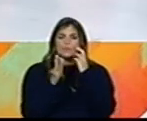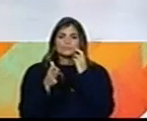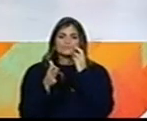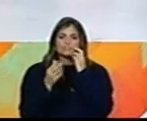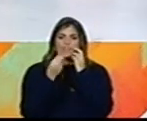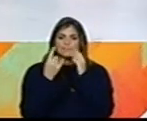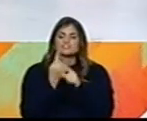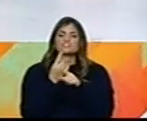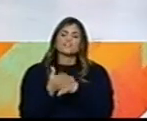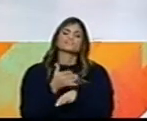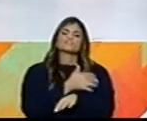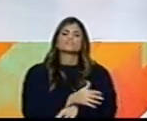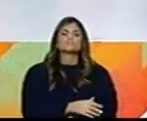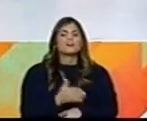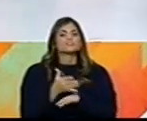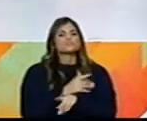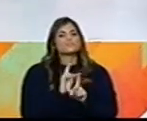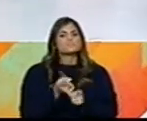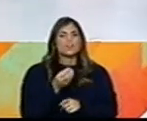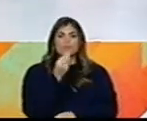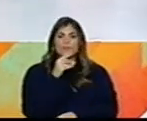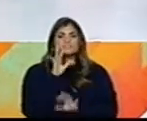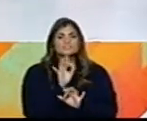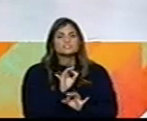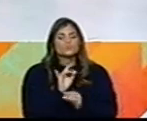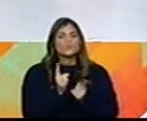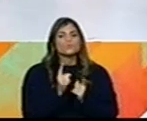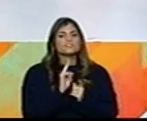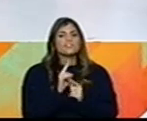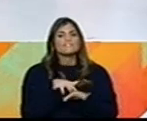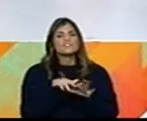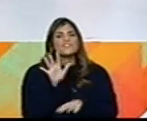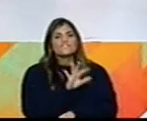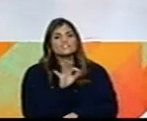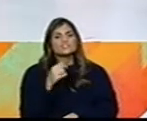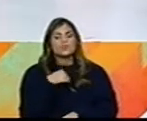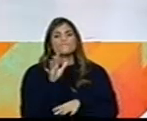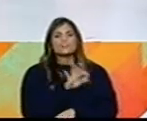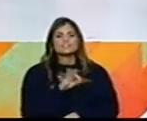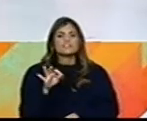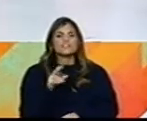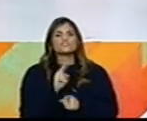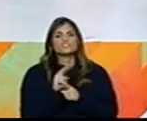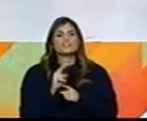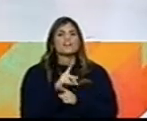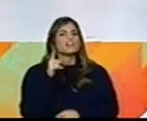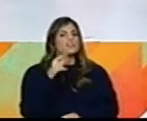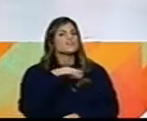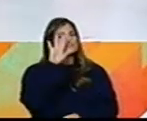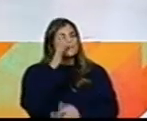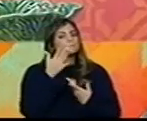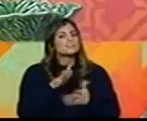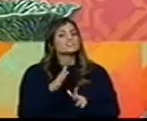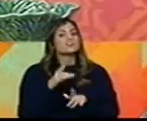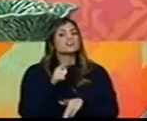anteriores? É? Antes de começar a comer macrobiótico, o que é que fez à sua francesinha? Eu faço francesinha vegetariana lá. Bem sei, mas o que é que